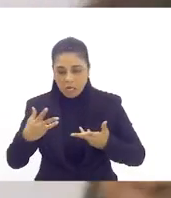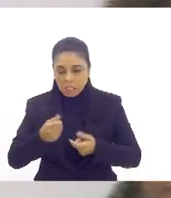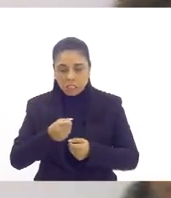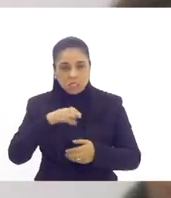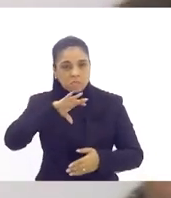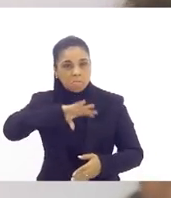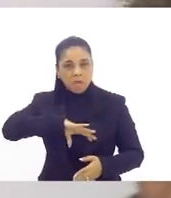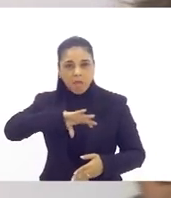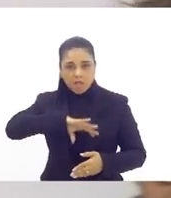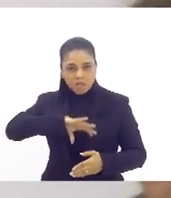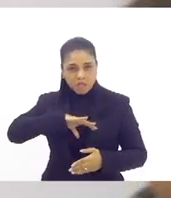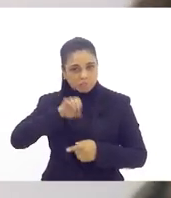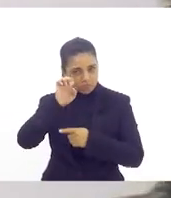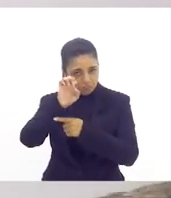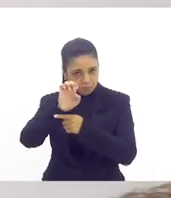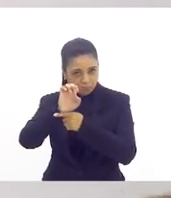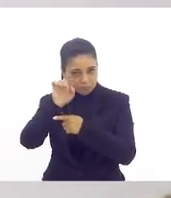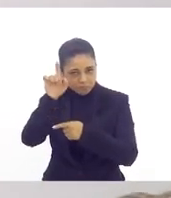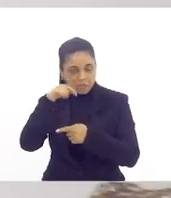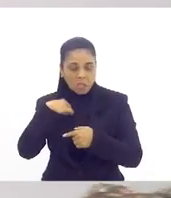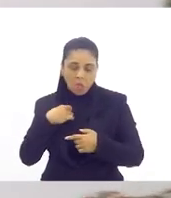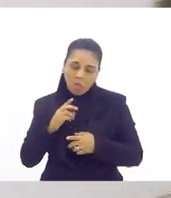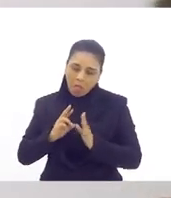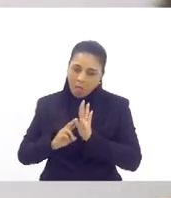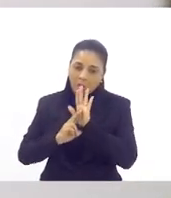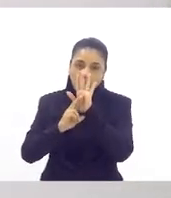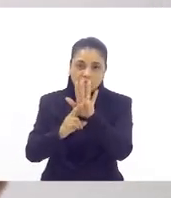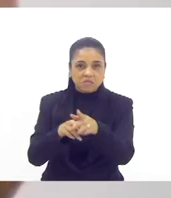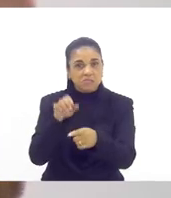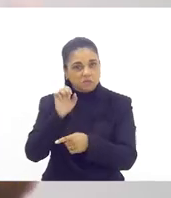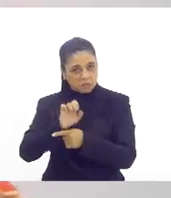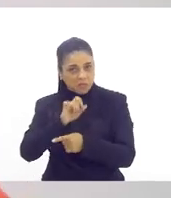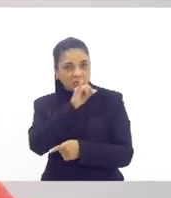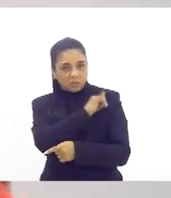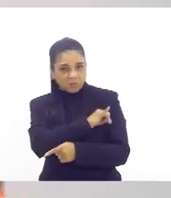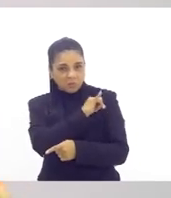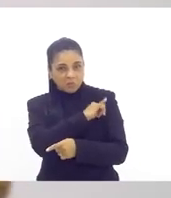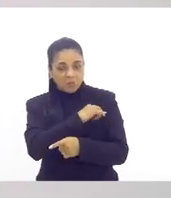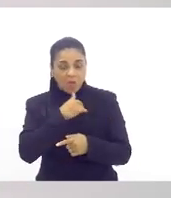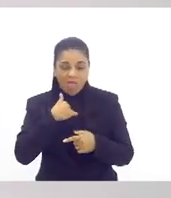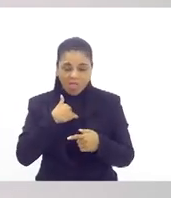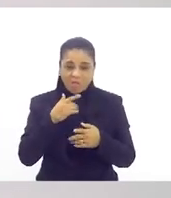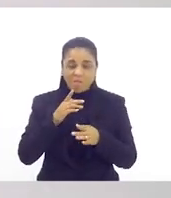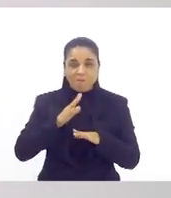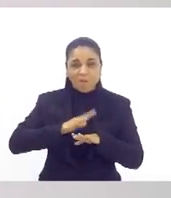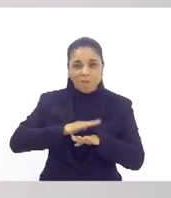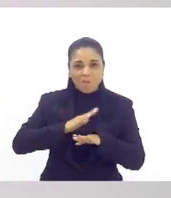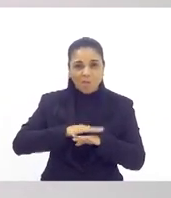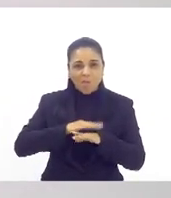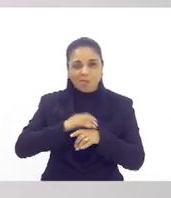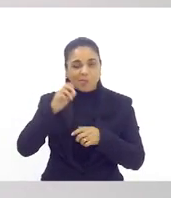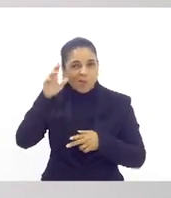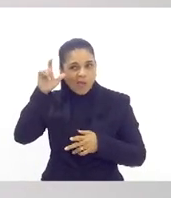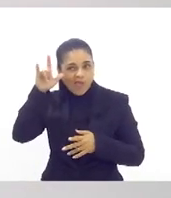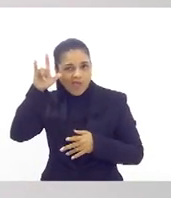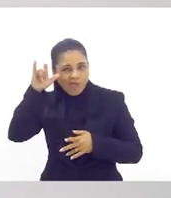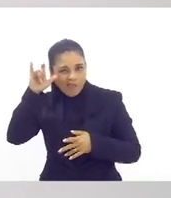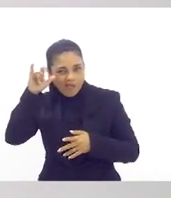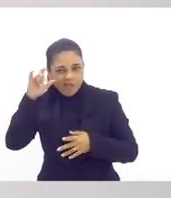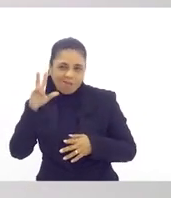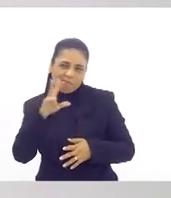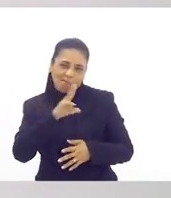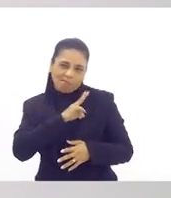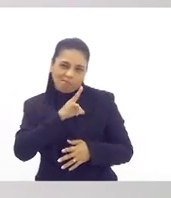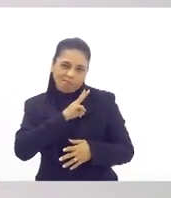gente espera ter representado o estado do Rio de Janeiro altura Em algum momento eu não me contive abri lá o meu Instagram pessoal